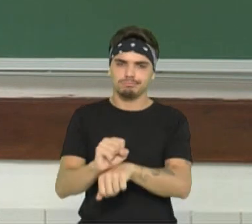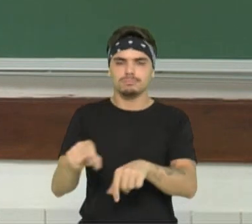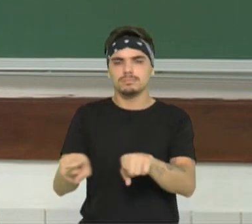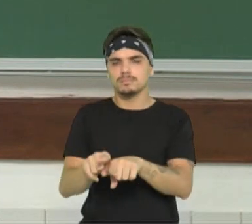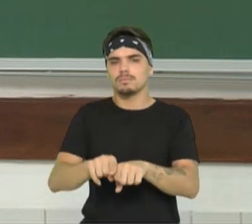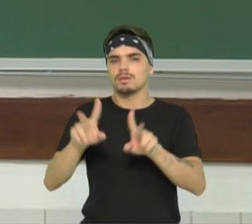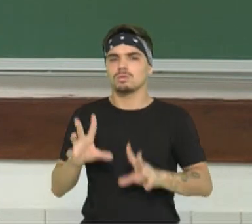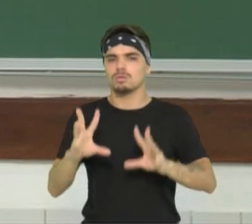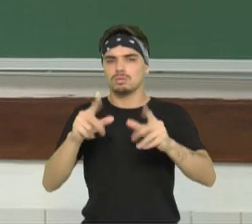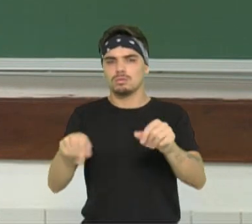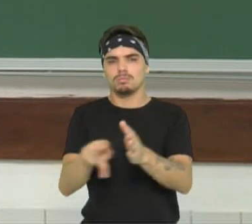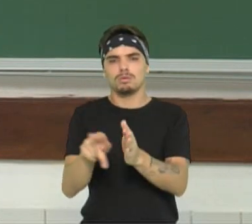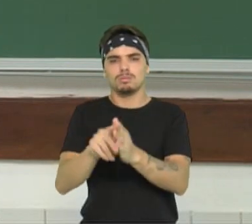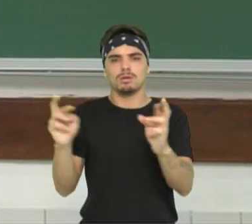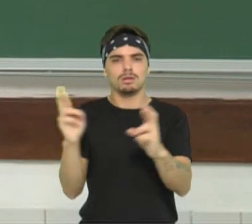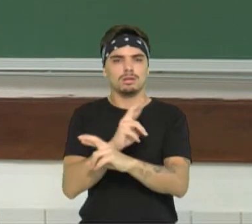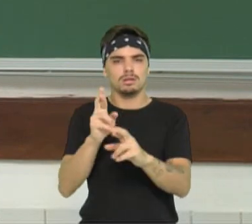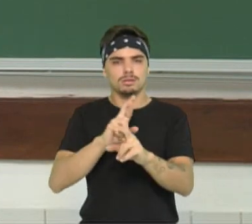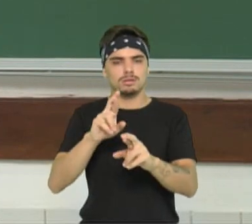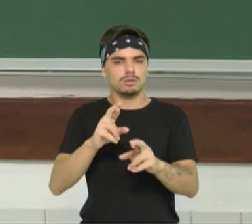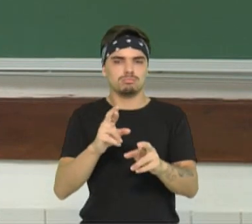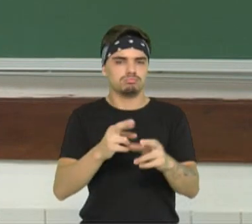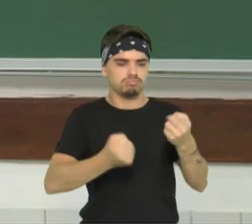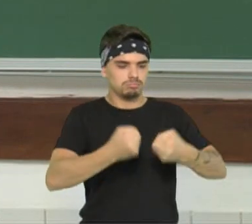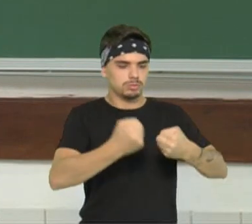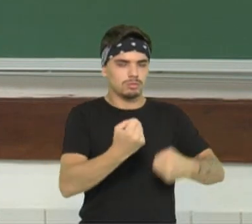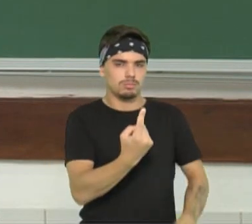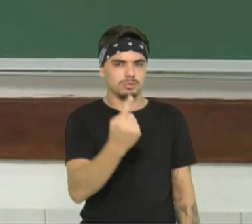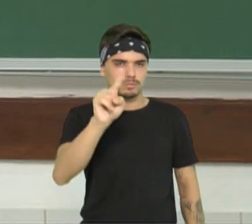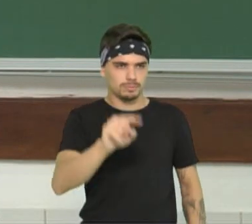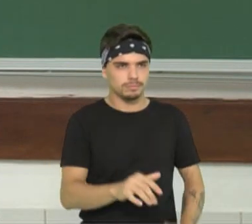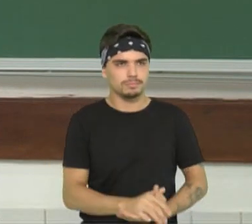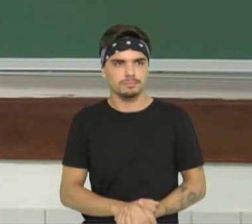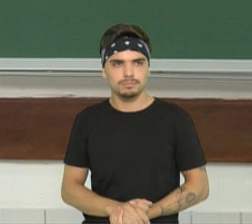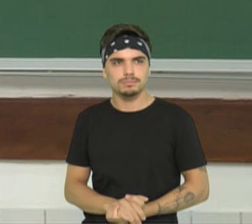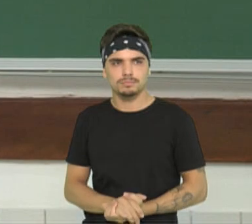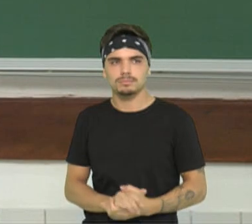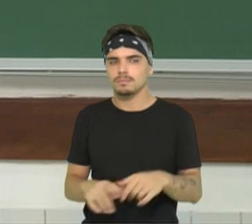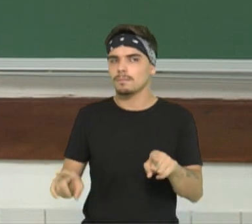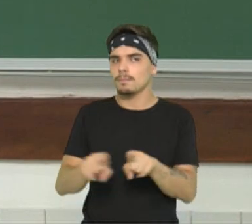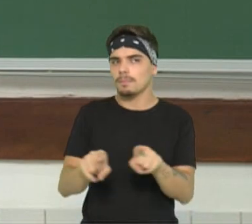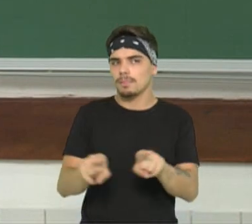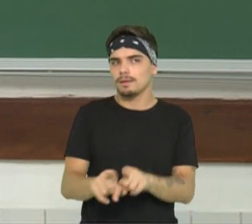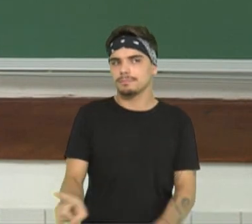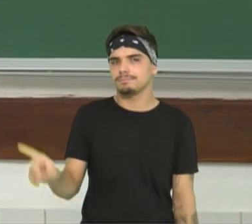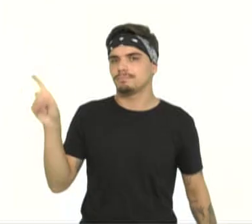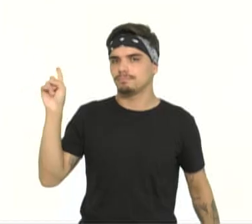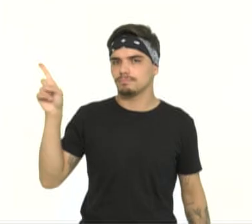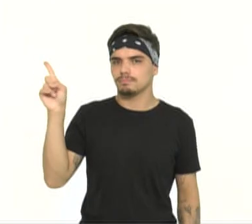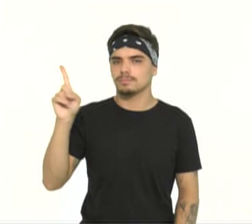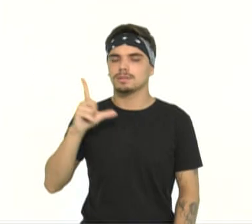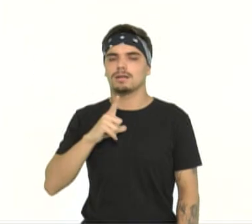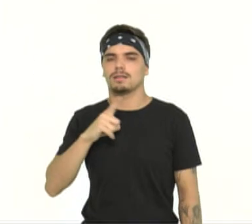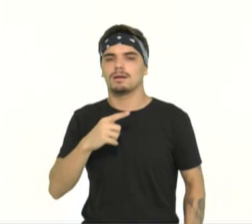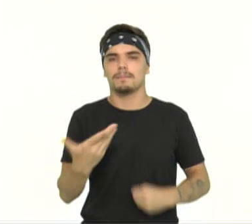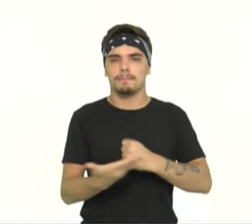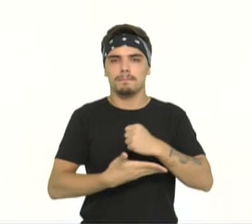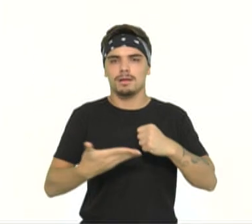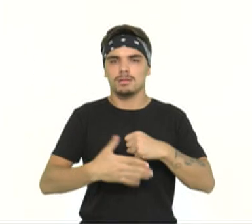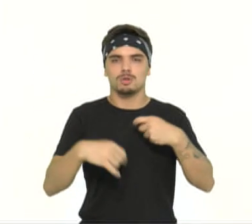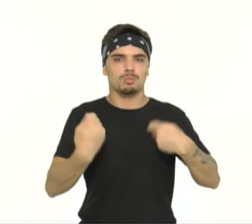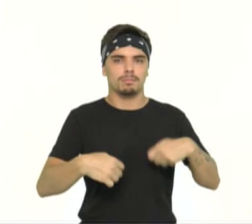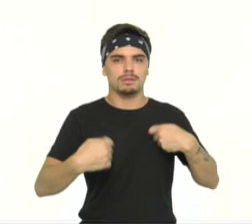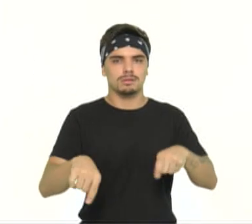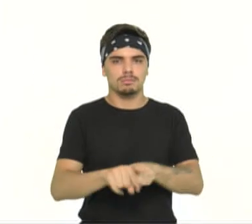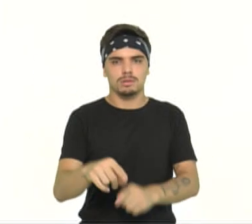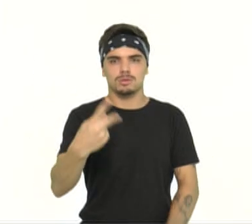questões relacionadas ao transporte individual. Ainda temos o problema do saneamento básico. Aí na